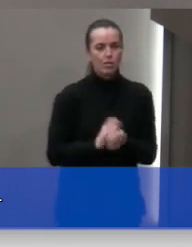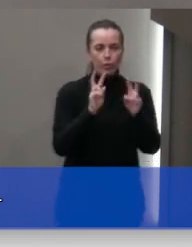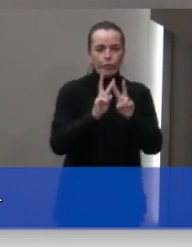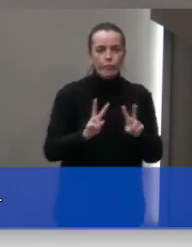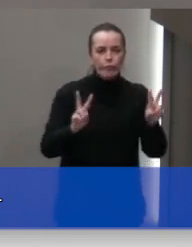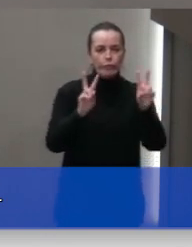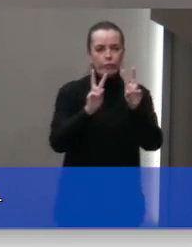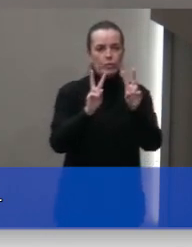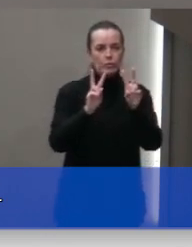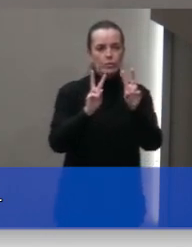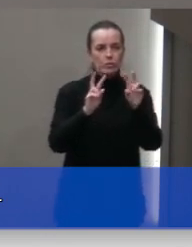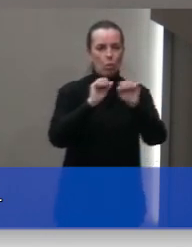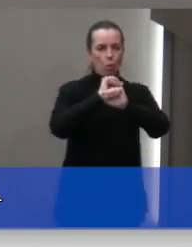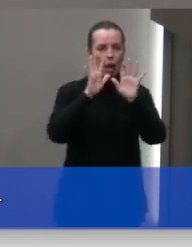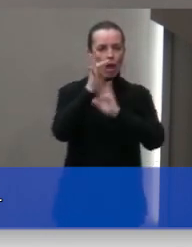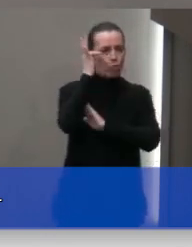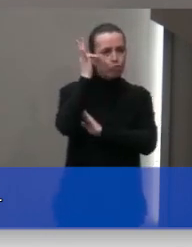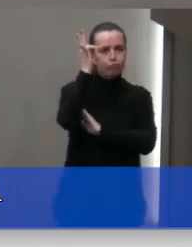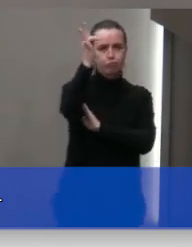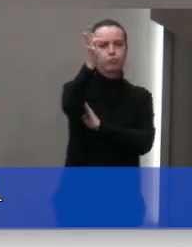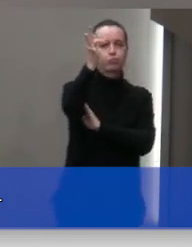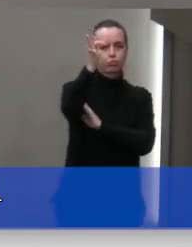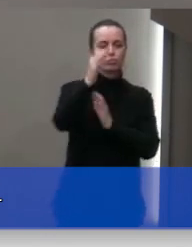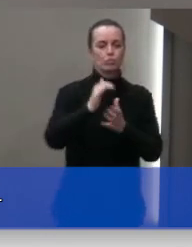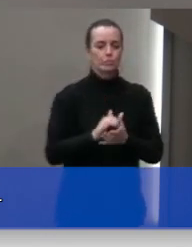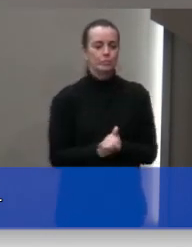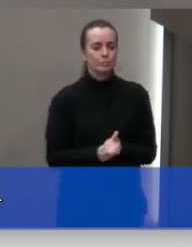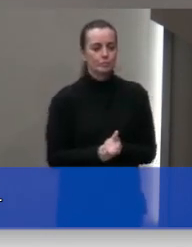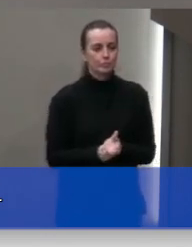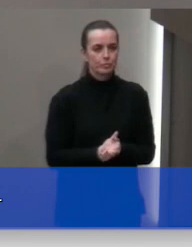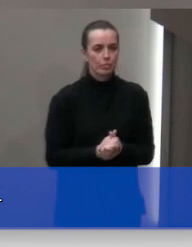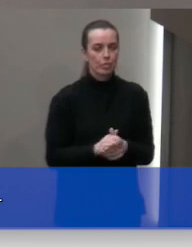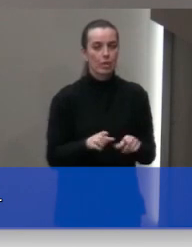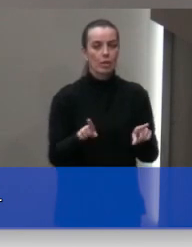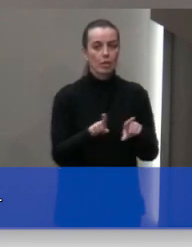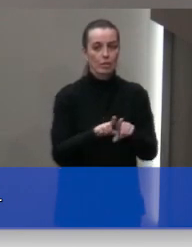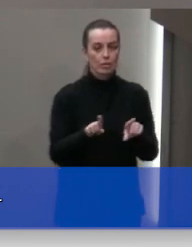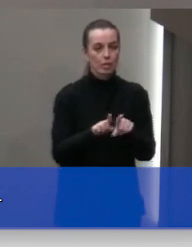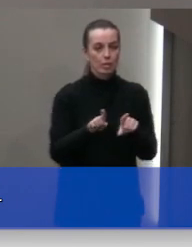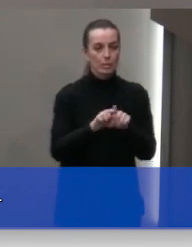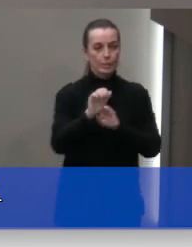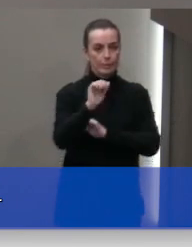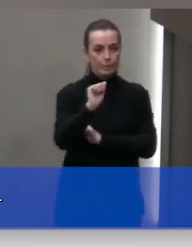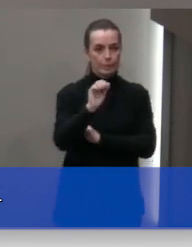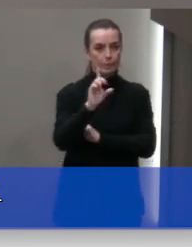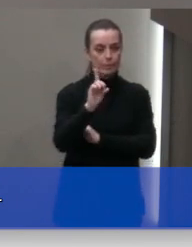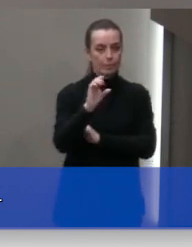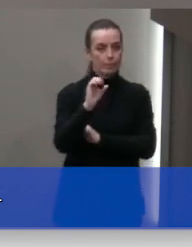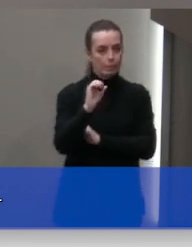uma visão para prolongar as coisas. Também, o Adolfo, procurador do município,